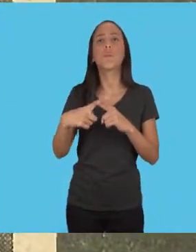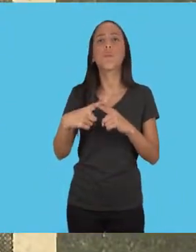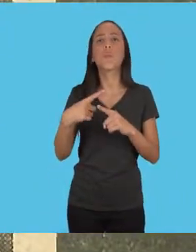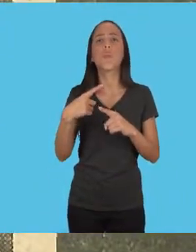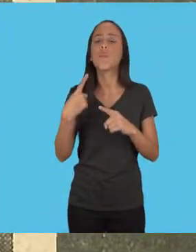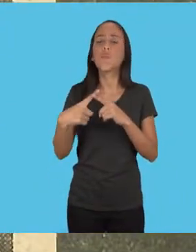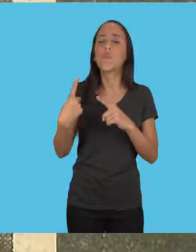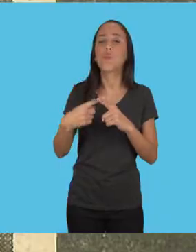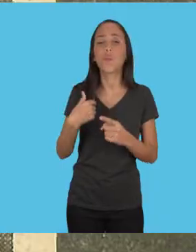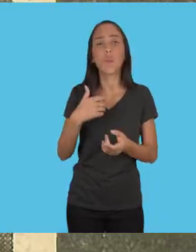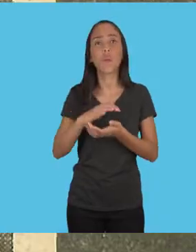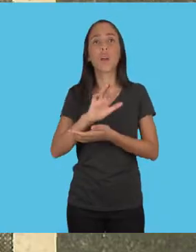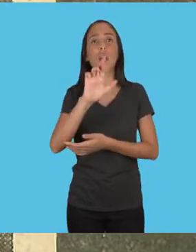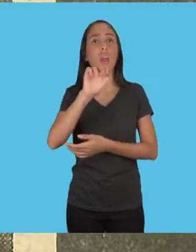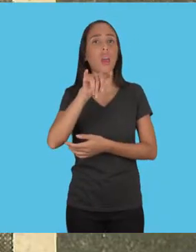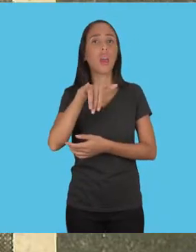vai.